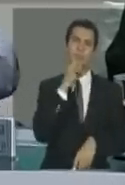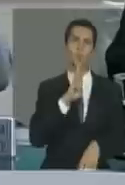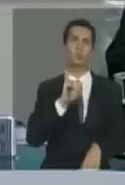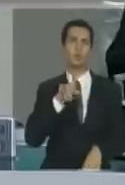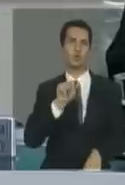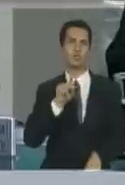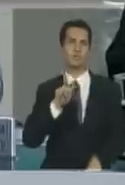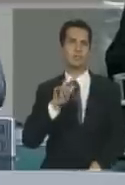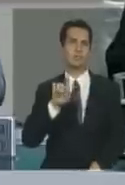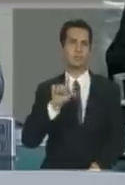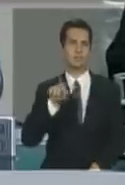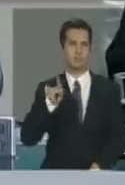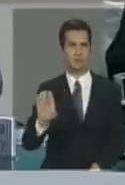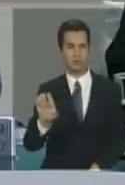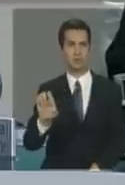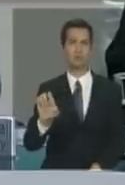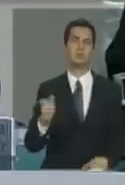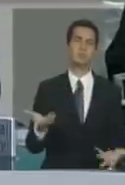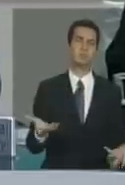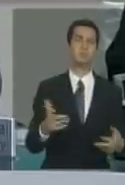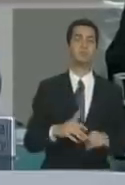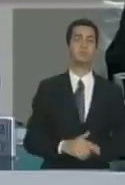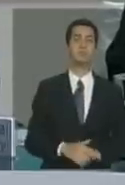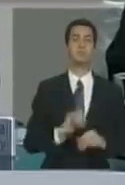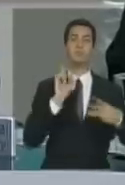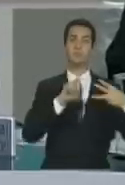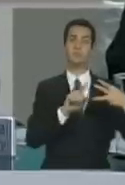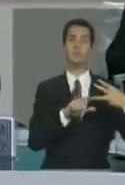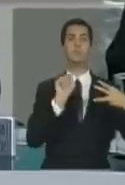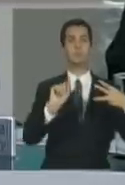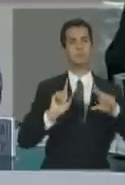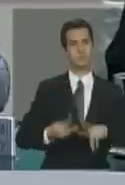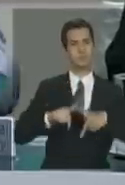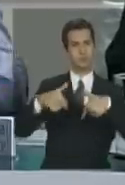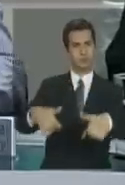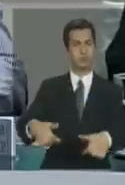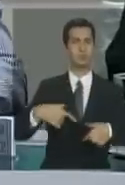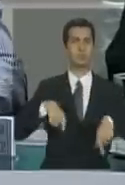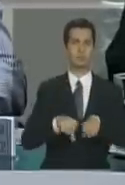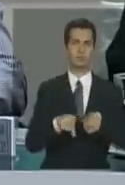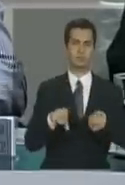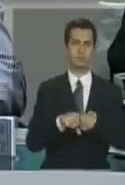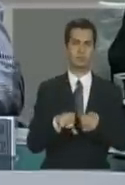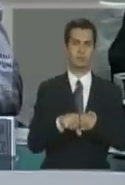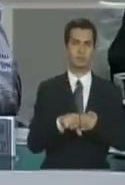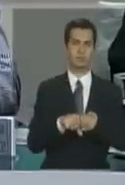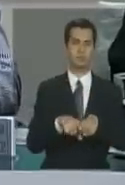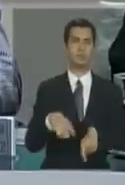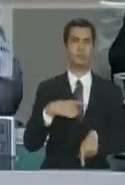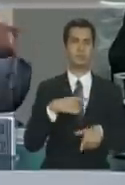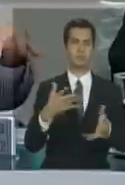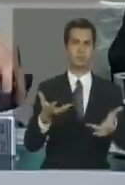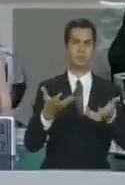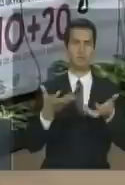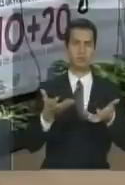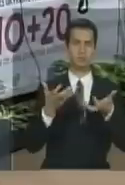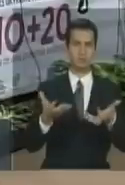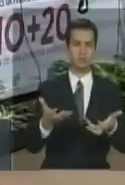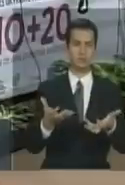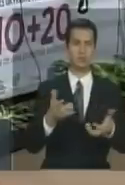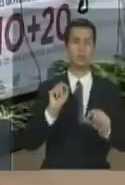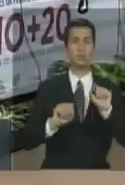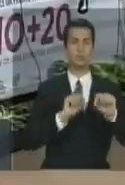arcabouço da conferência Inside Events. E, finalmente, um desafio de trazer a sociedade civil, por intermédio